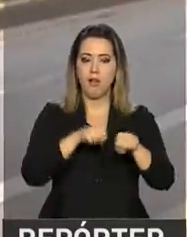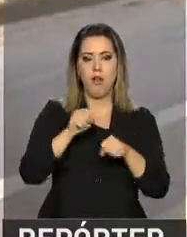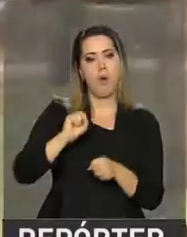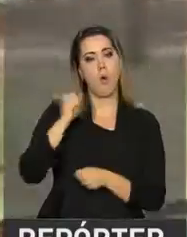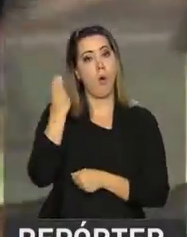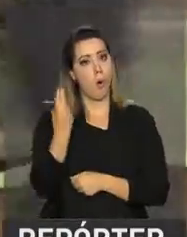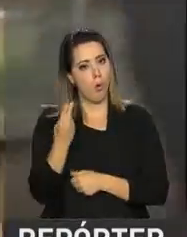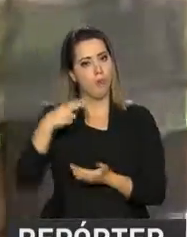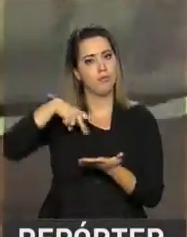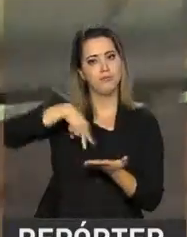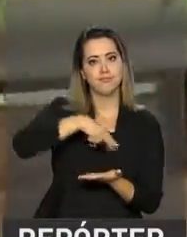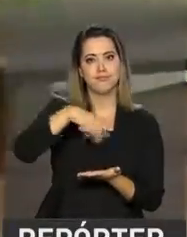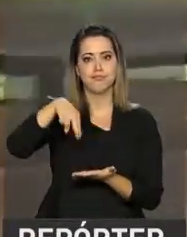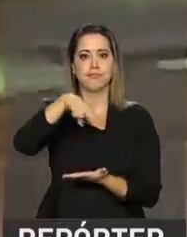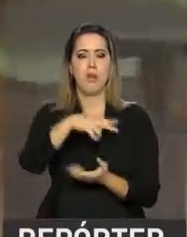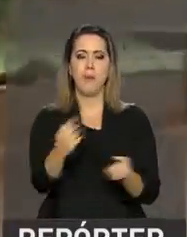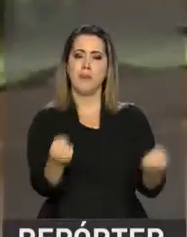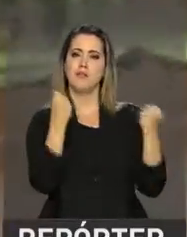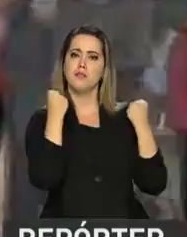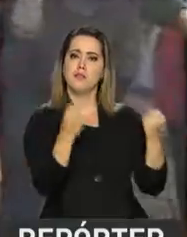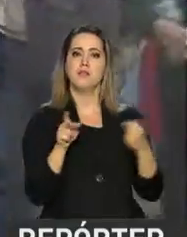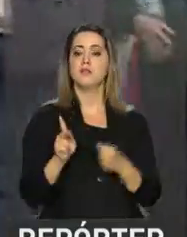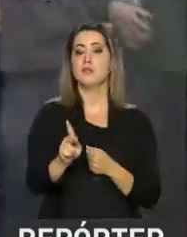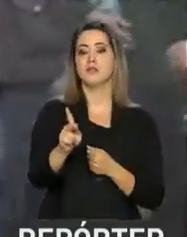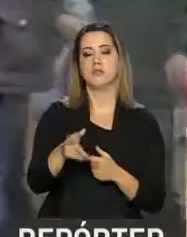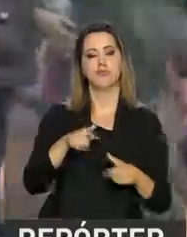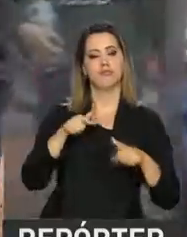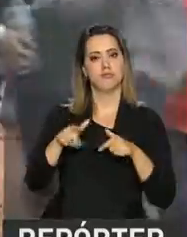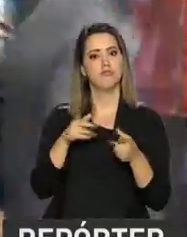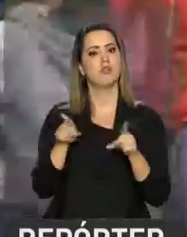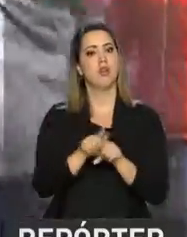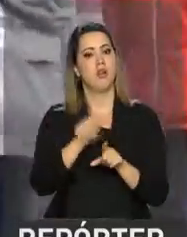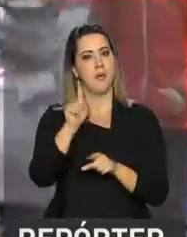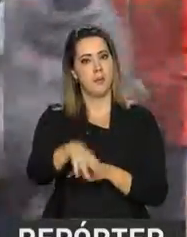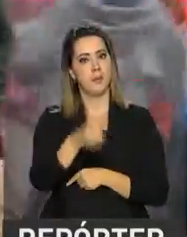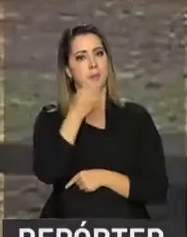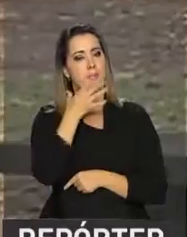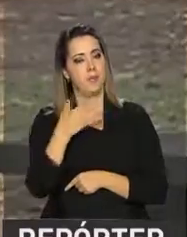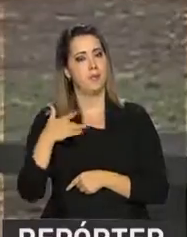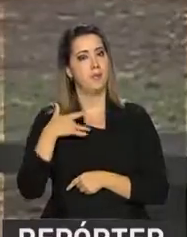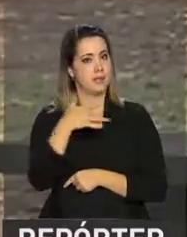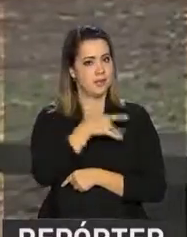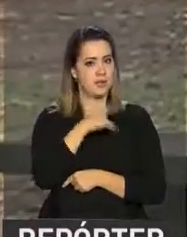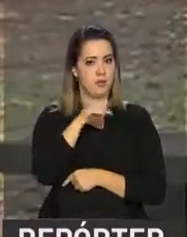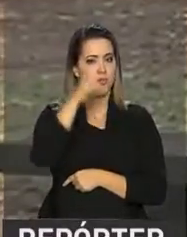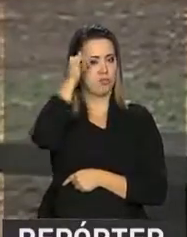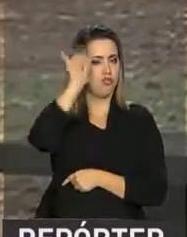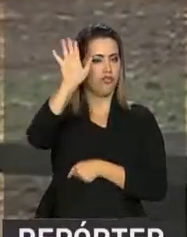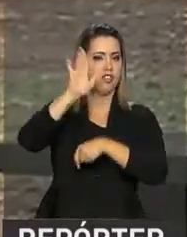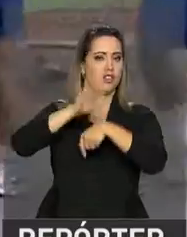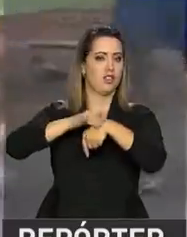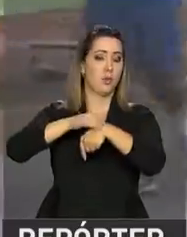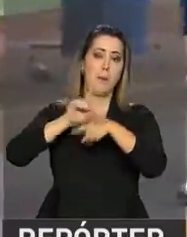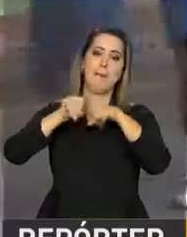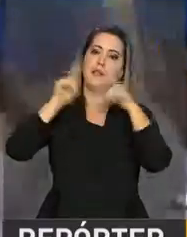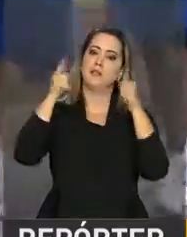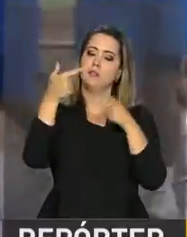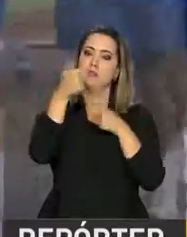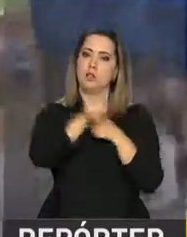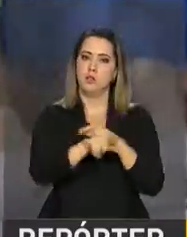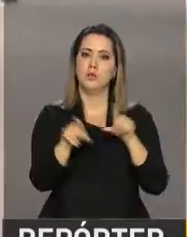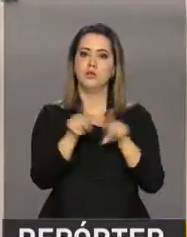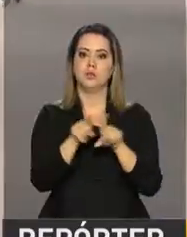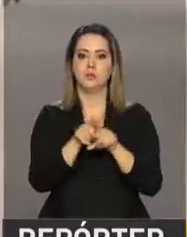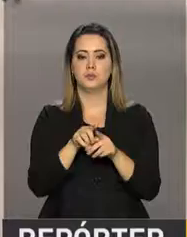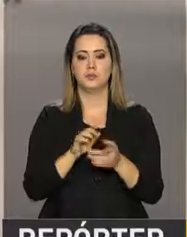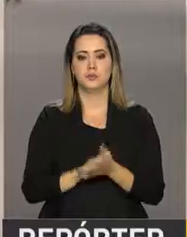fazer exercícios estar sempre ativos são ótimas formas de cuidar da saúde e prevenir doenças mas existem outras